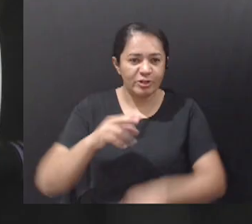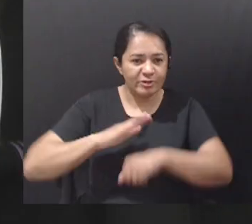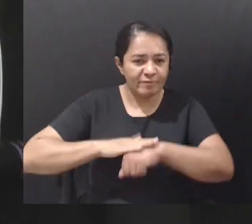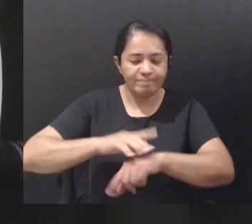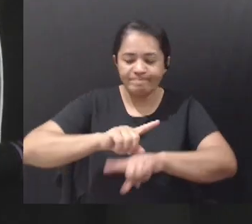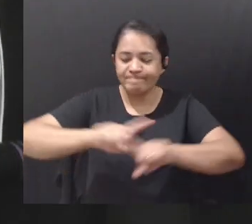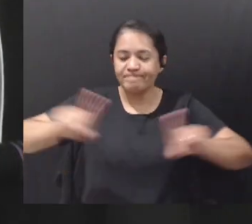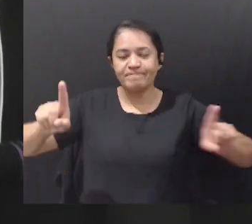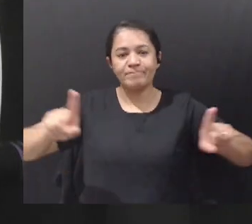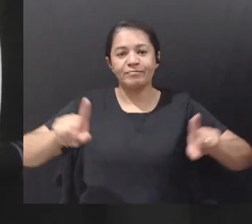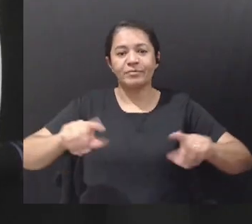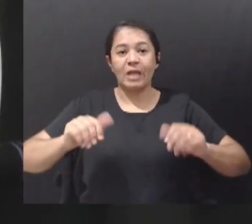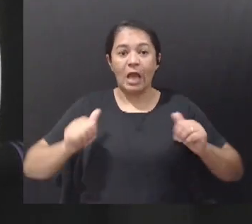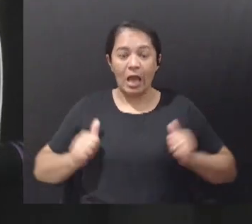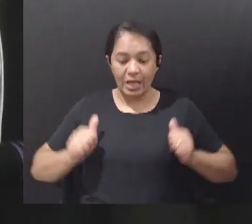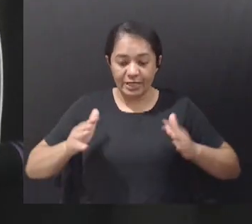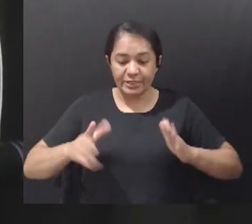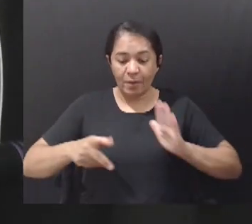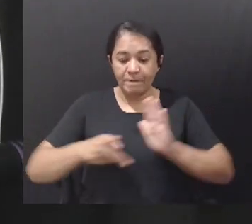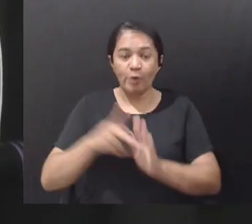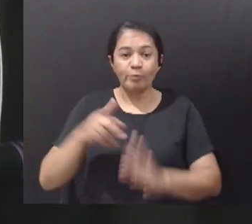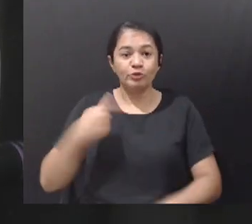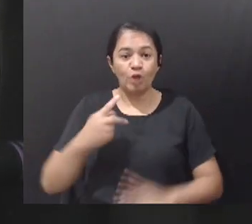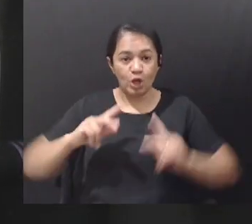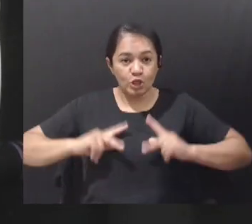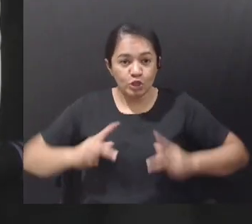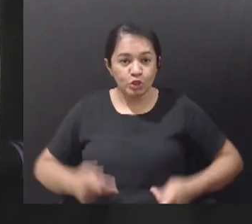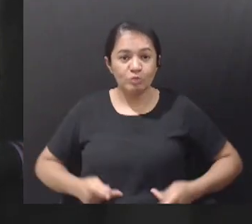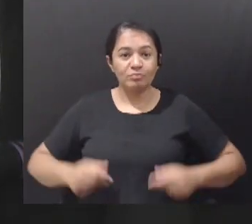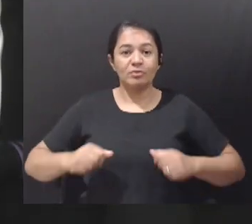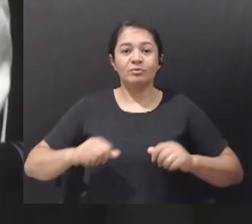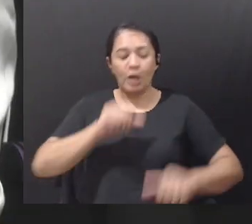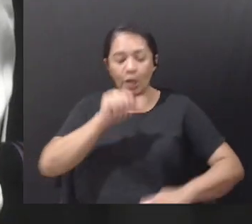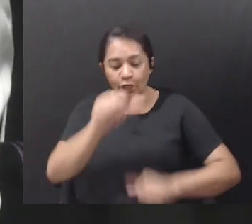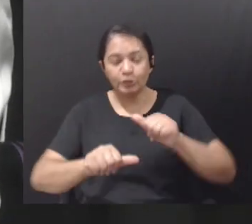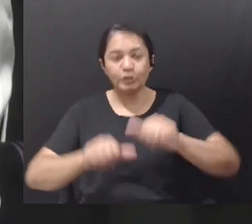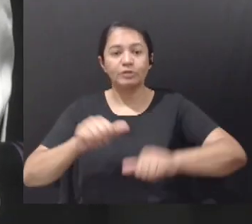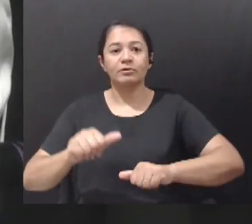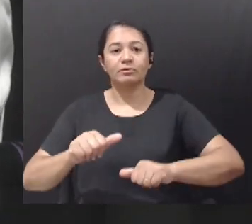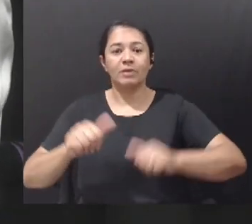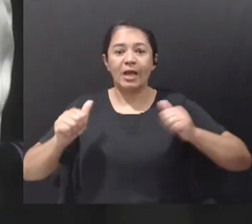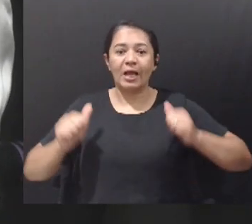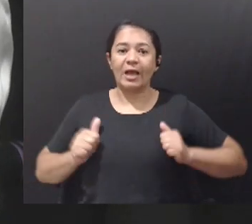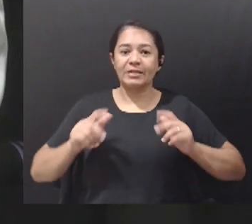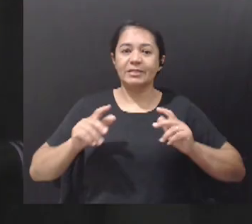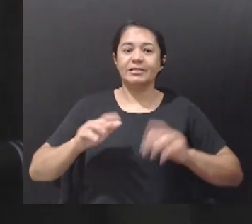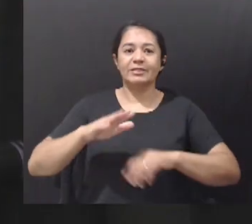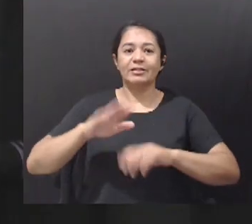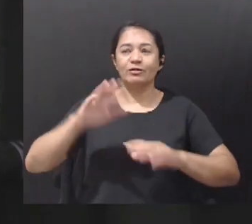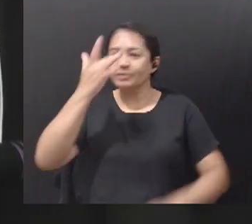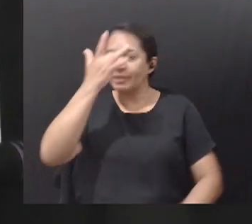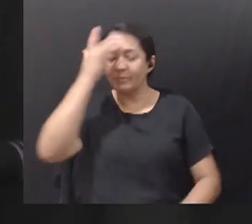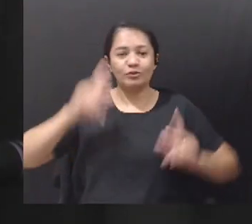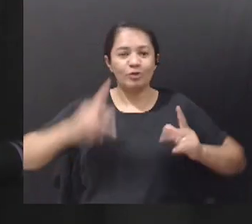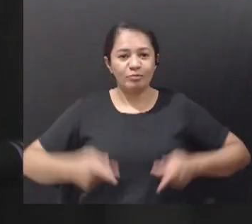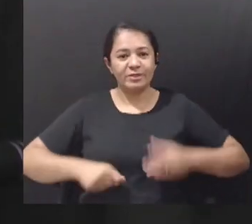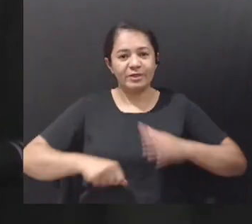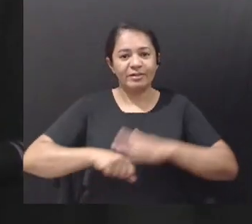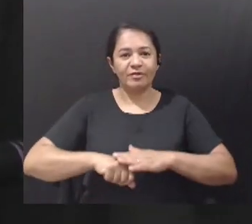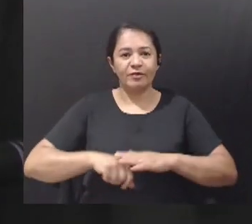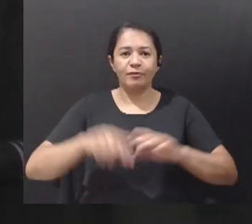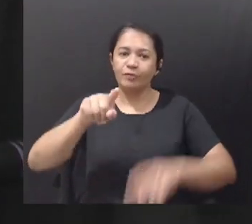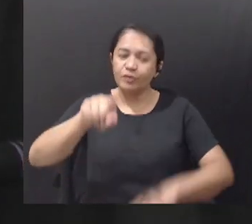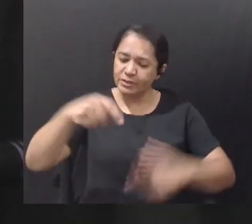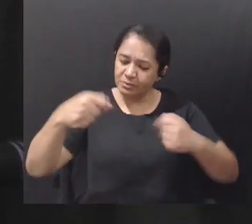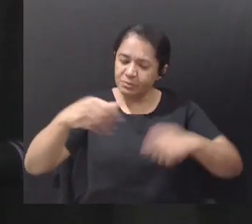da mão humana que faz, é a ação da mão humana que transforma, e a ação da mão humana que realiza. Sim. Então você tem que fazer. Se você não tivesse aqui